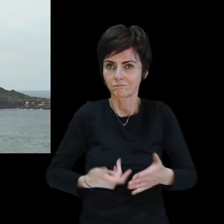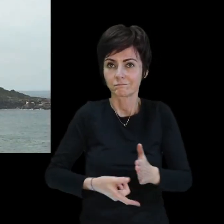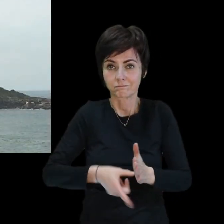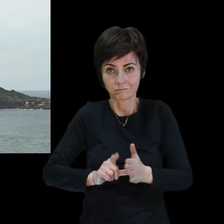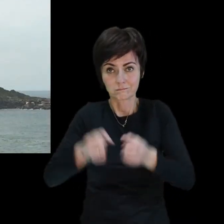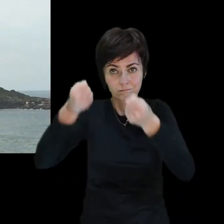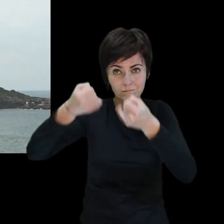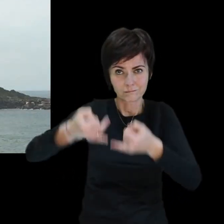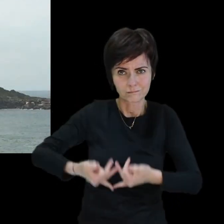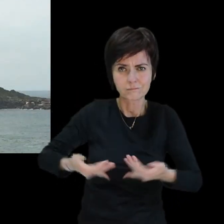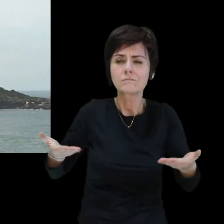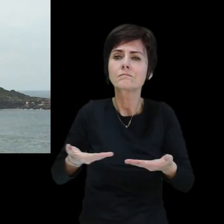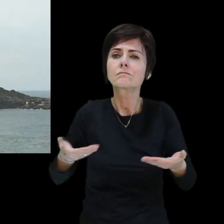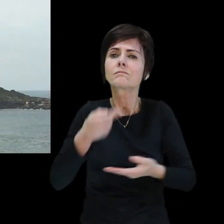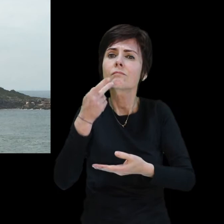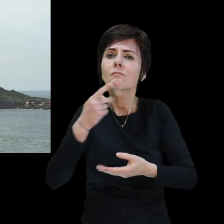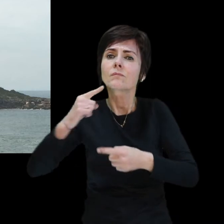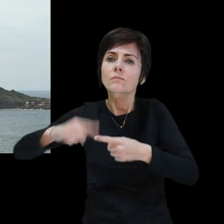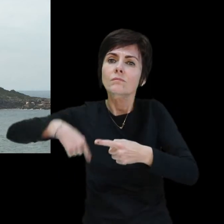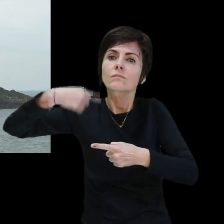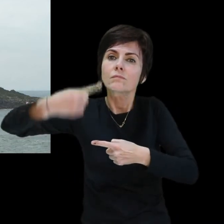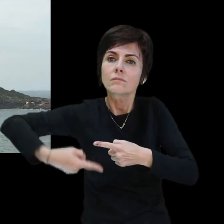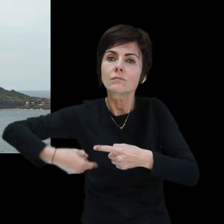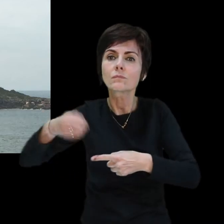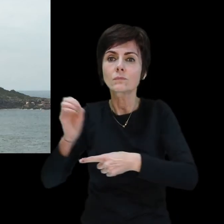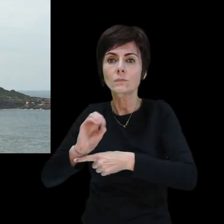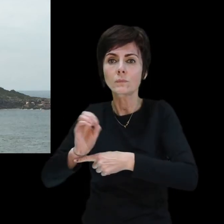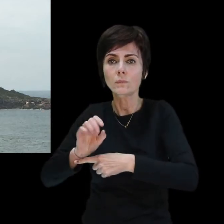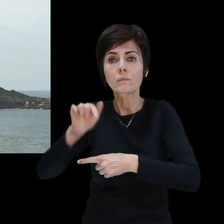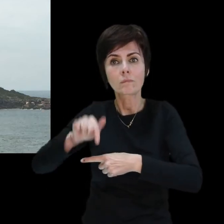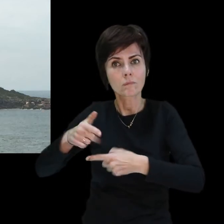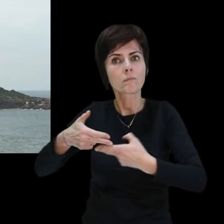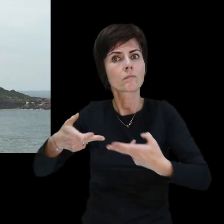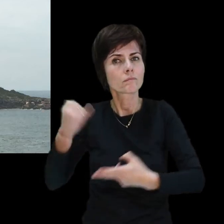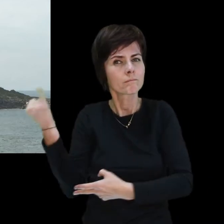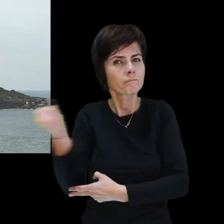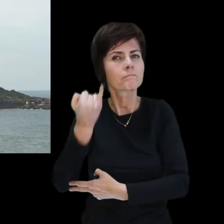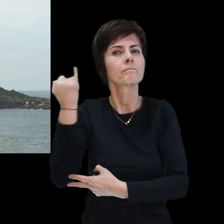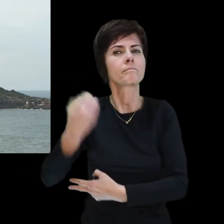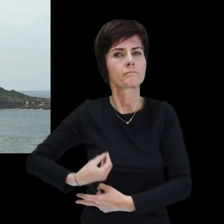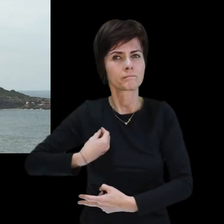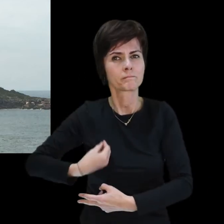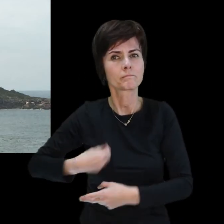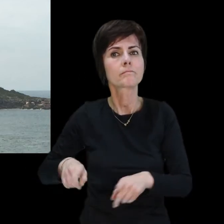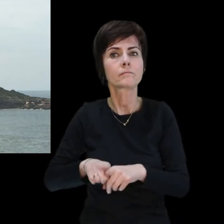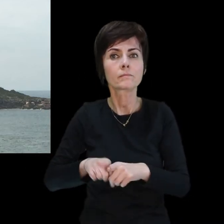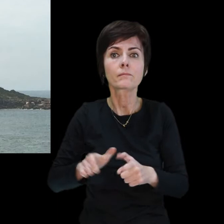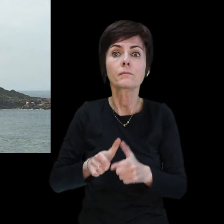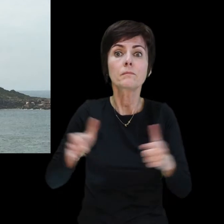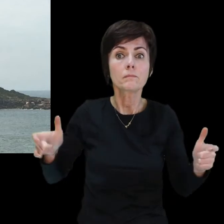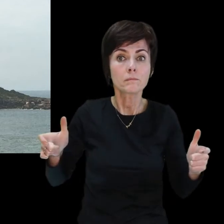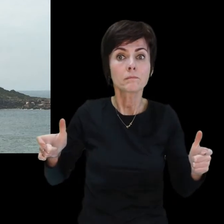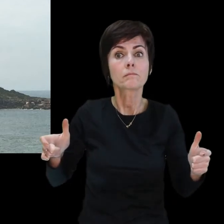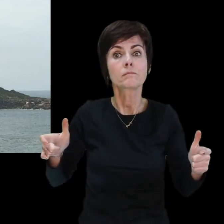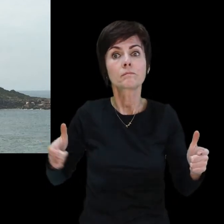Continuando a nossa aula de ciclos biogeoquímicos, vamos falar do ciclo do oxigênio, que é um elemento extremamente importante para a vida, além de ser um